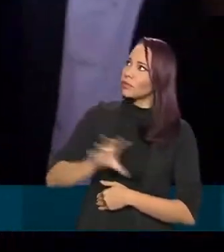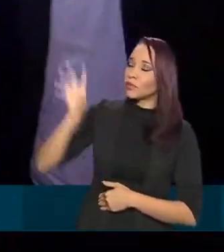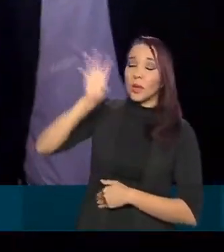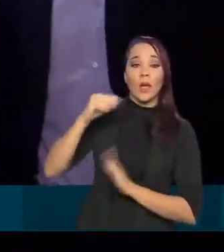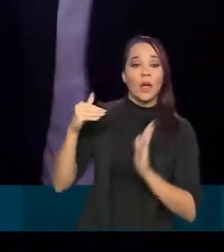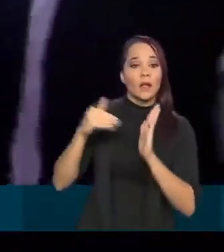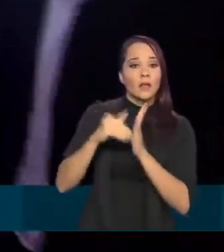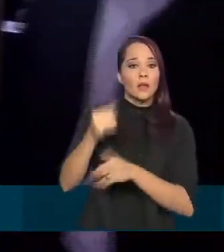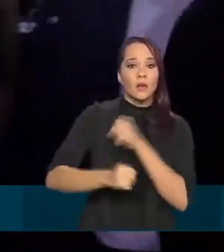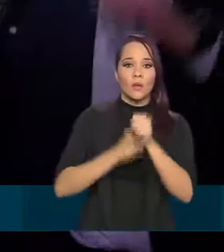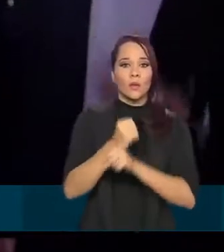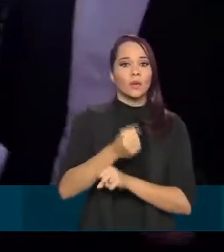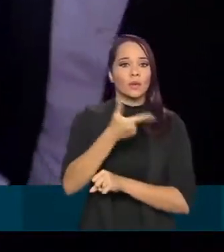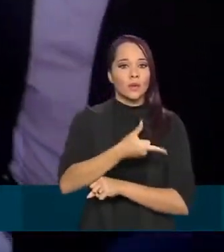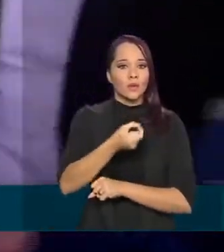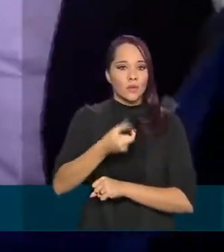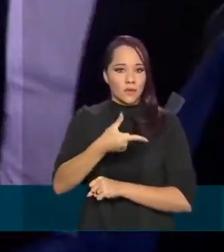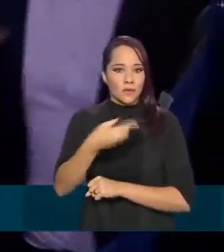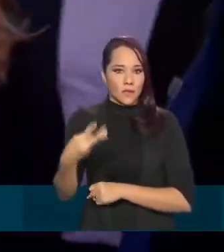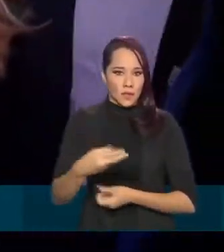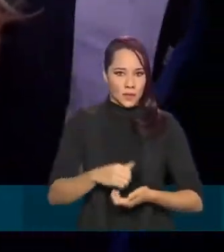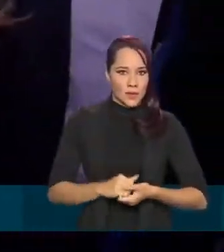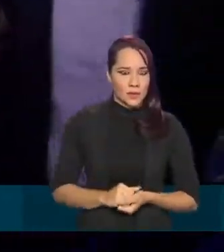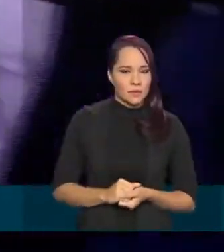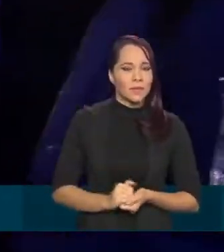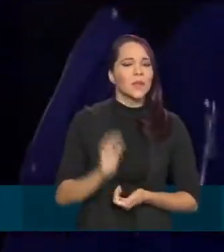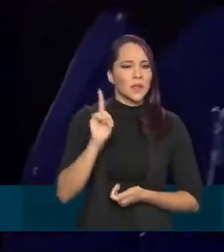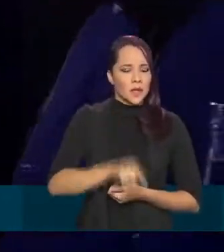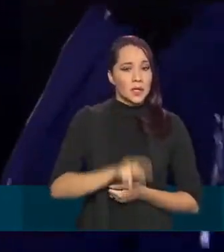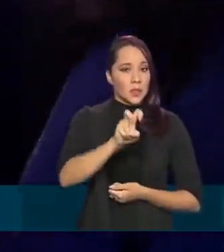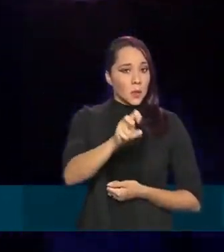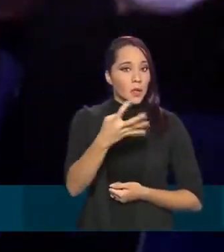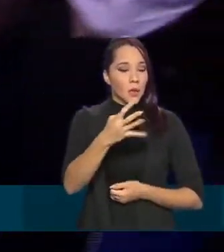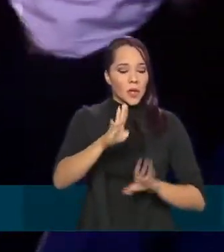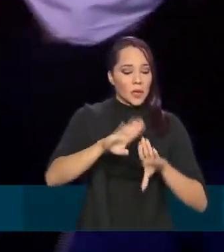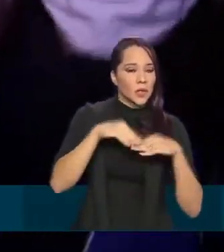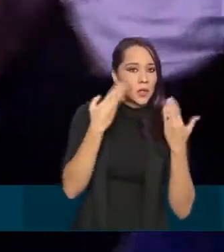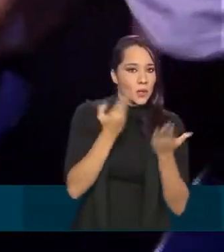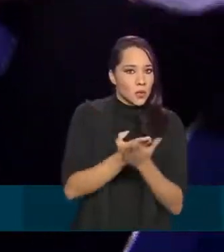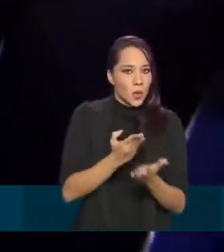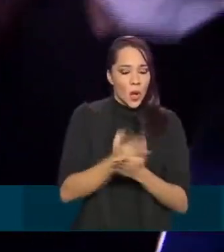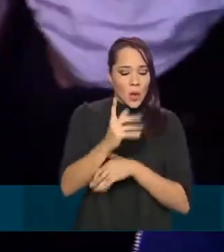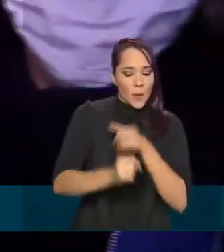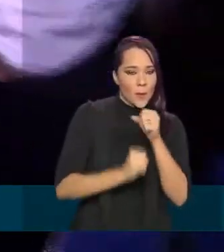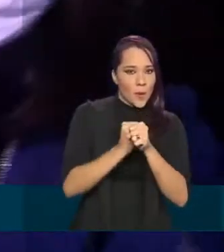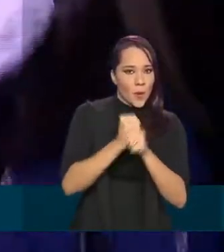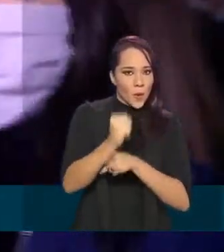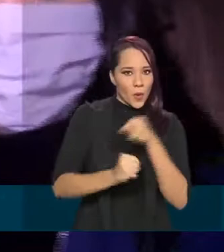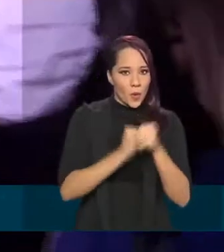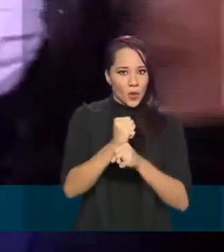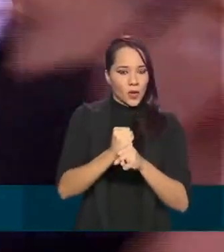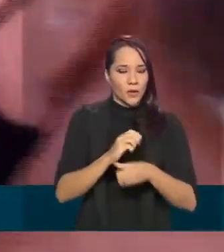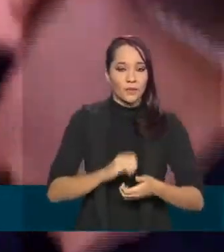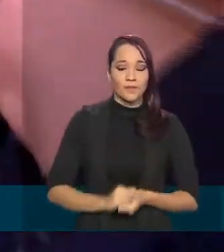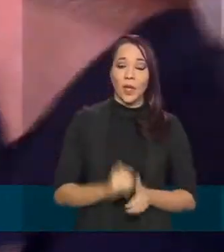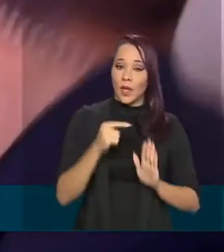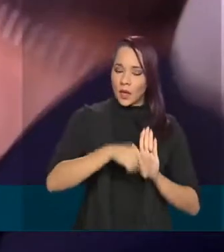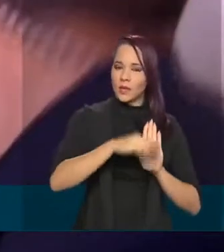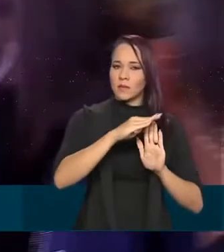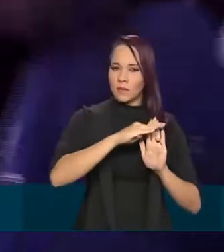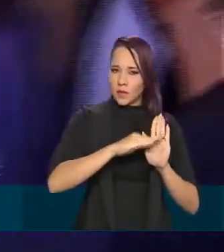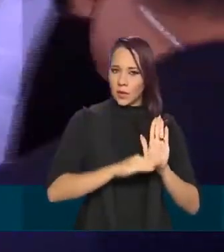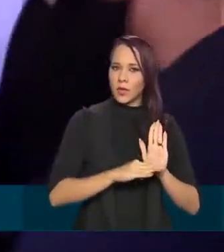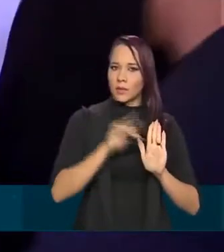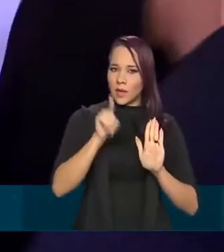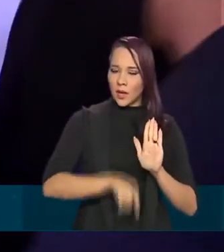o ano de 2023, sendo 54 escolas por ano. O programa